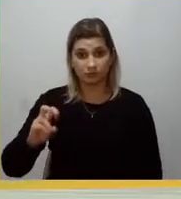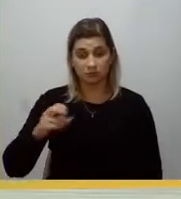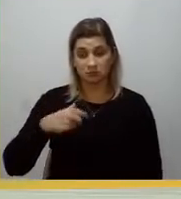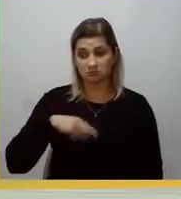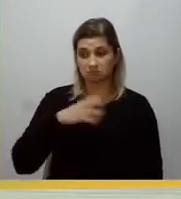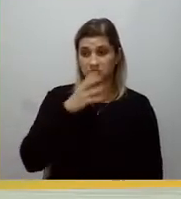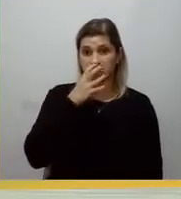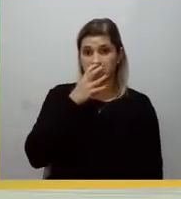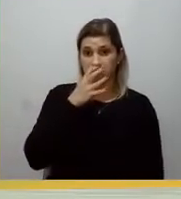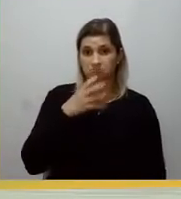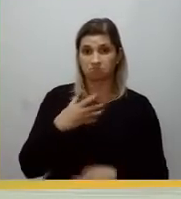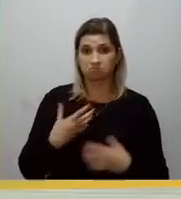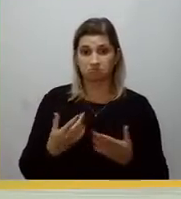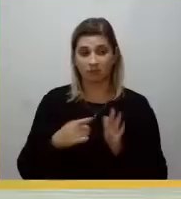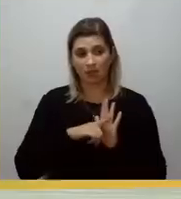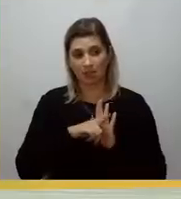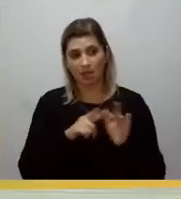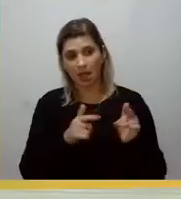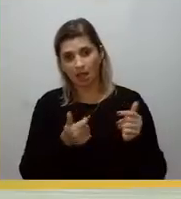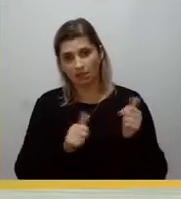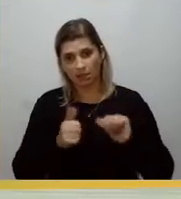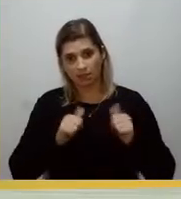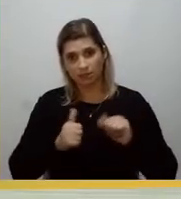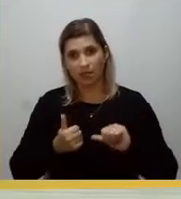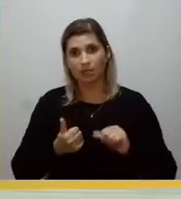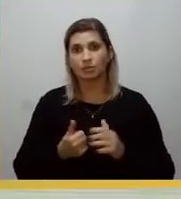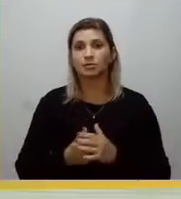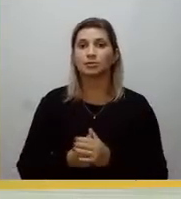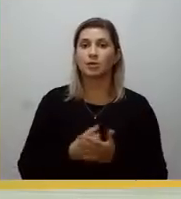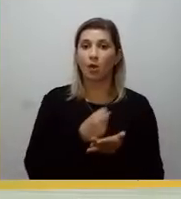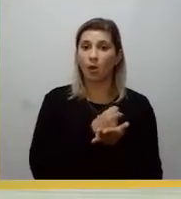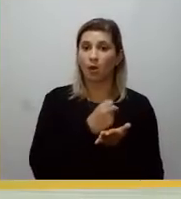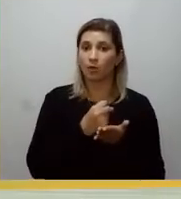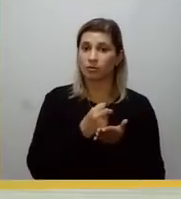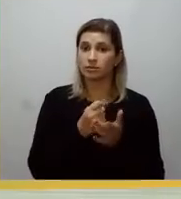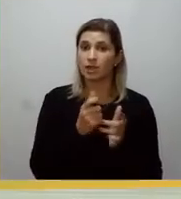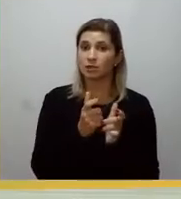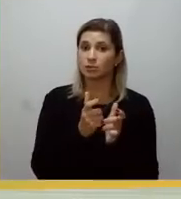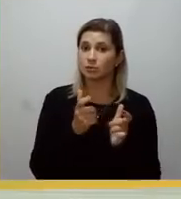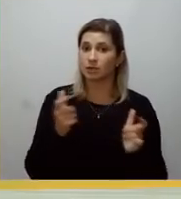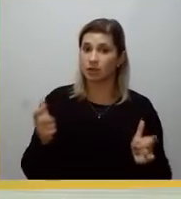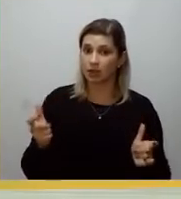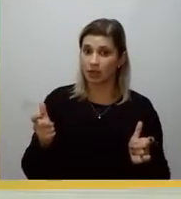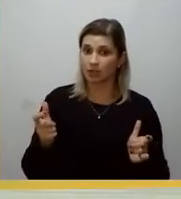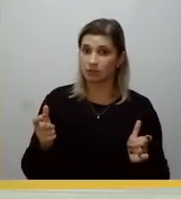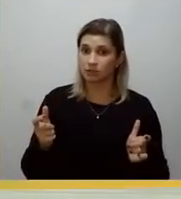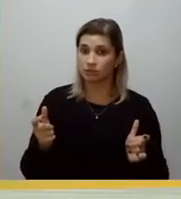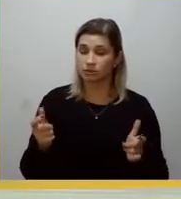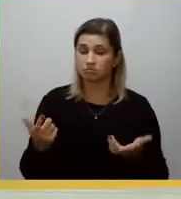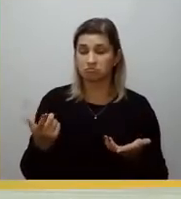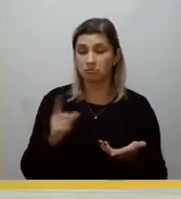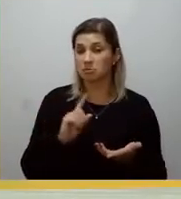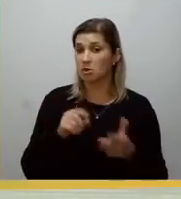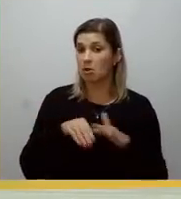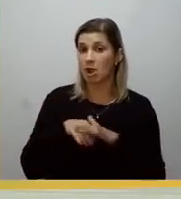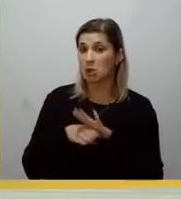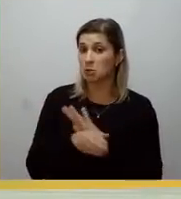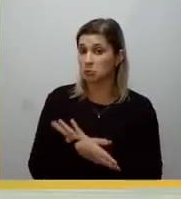gente analisando, um contrato, inclusive, grande, e não é costumeiro uma empresa